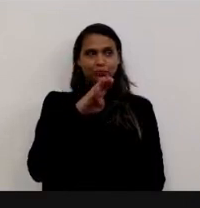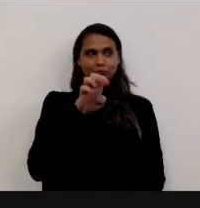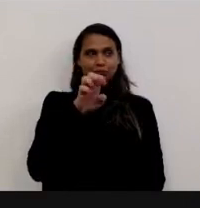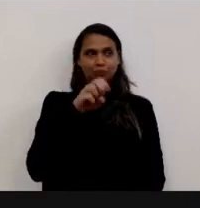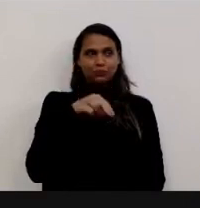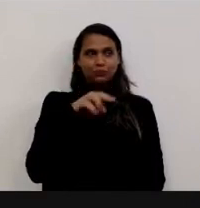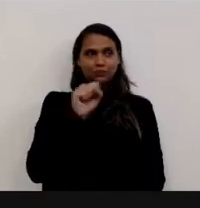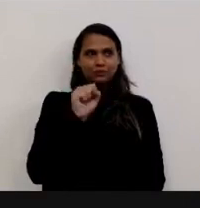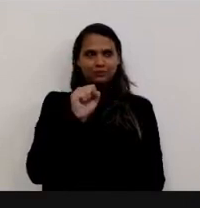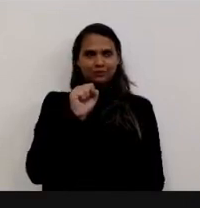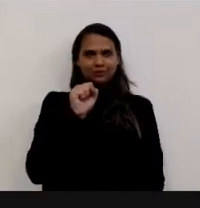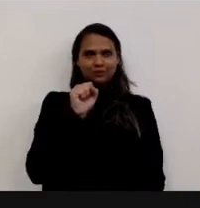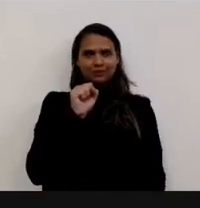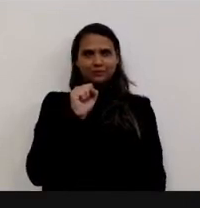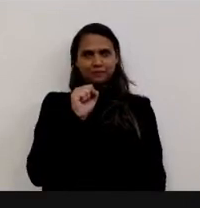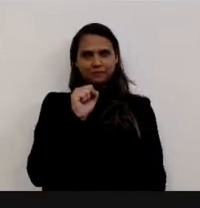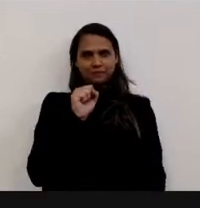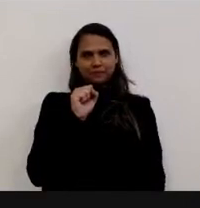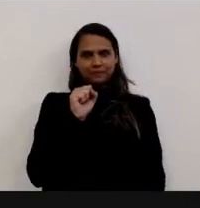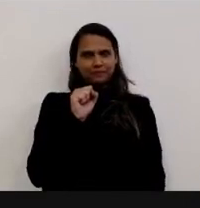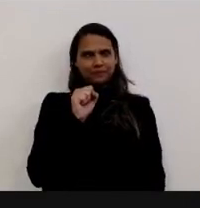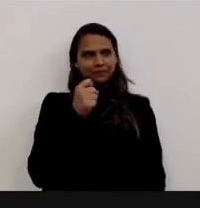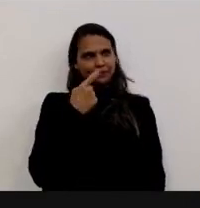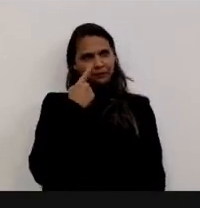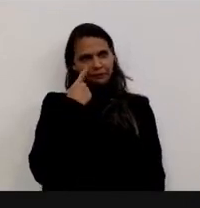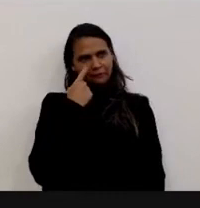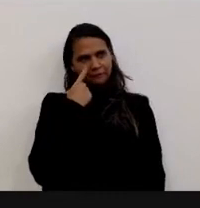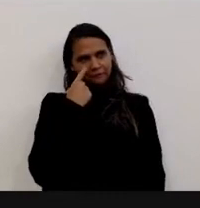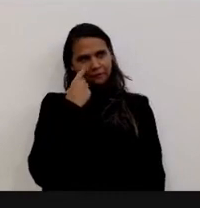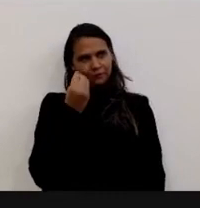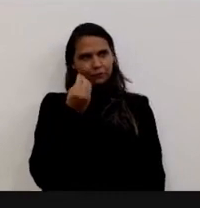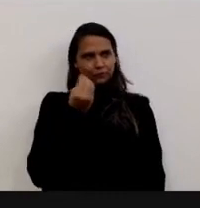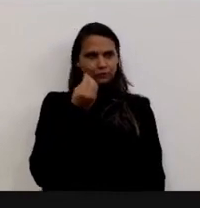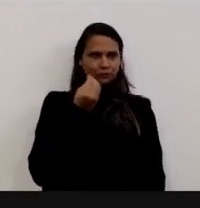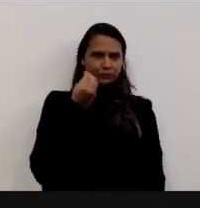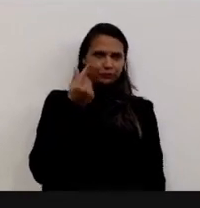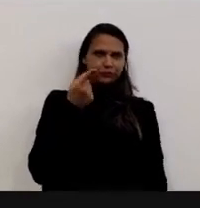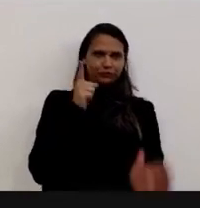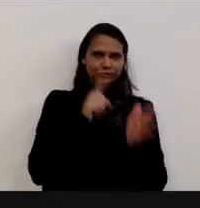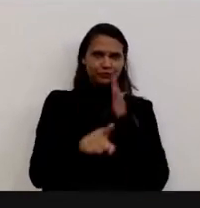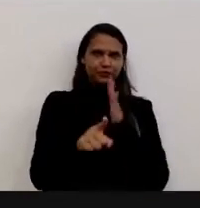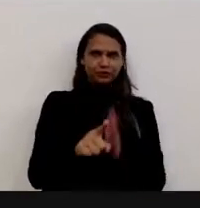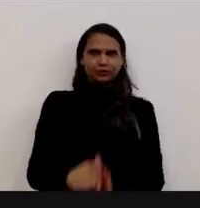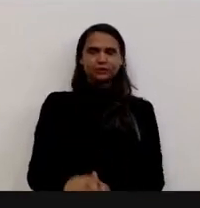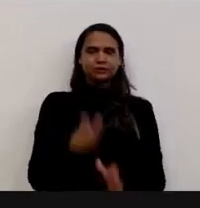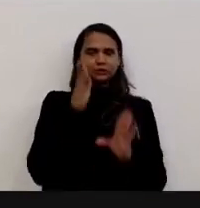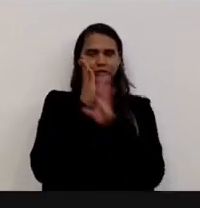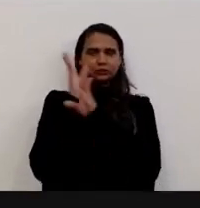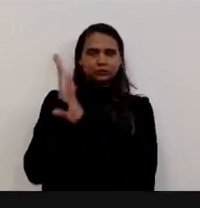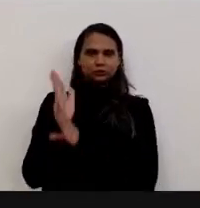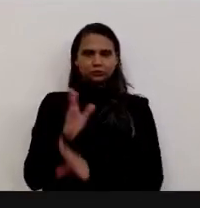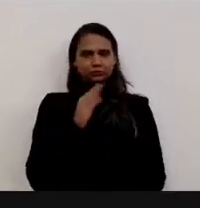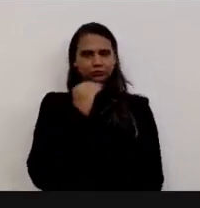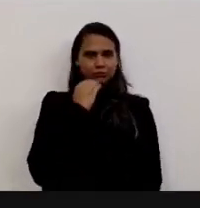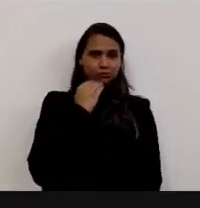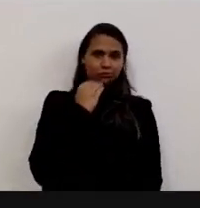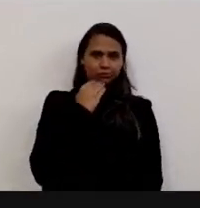Então, mas deixa eu ver, Michael, deixa eu ver como é que foi a sua pergunta. Para a detecção de anomalias em pesquisa de